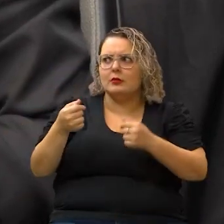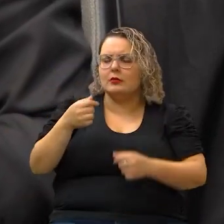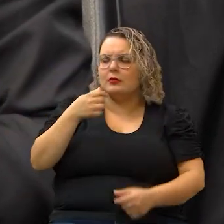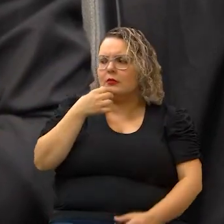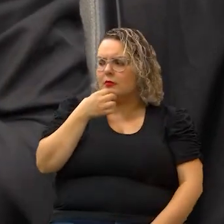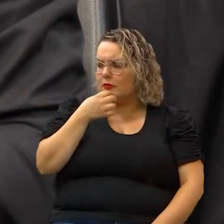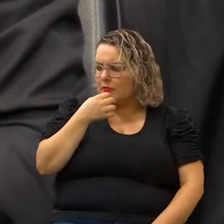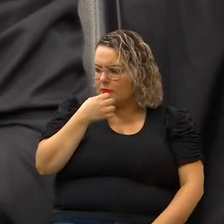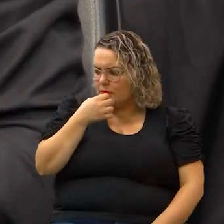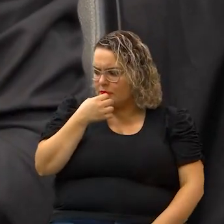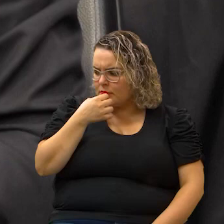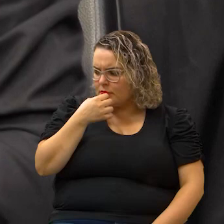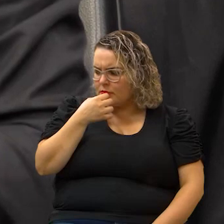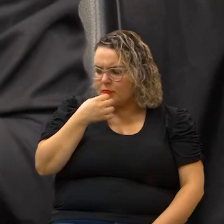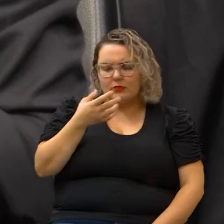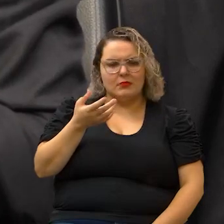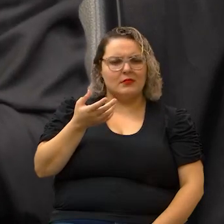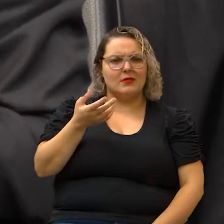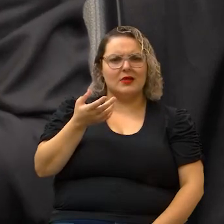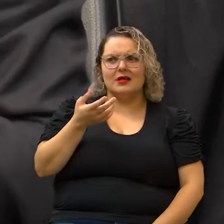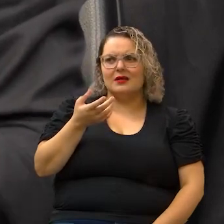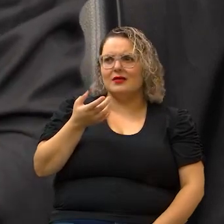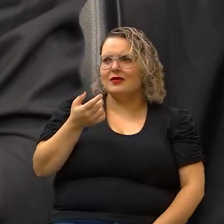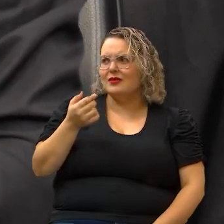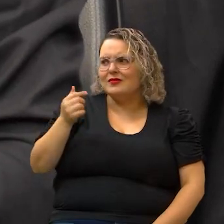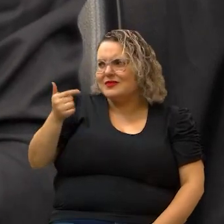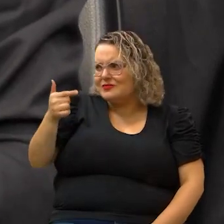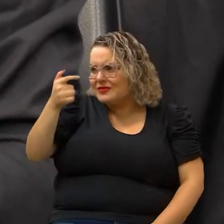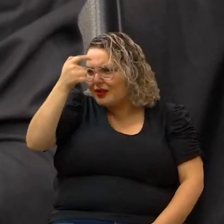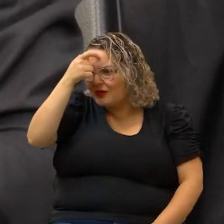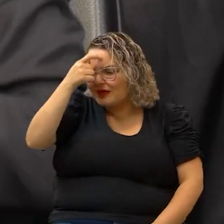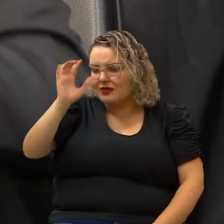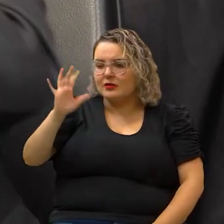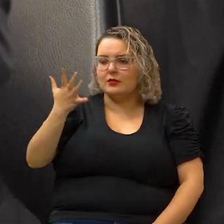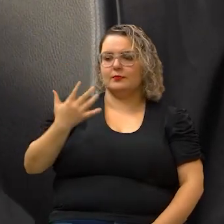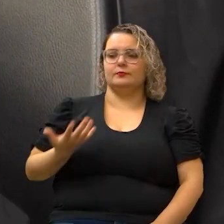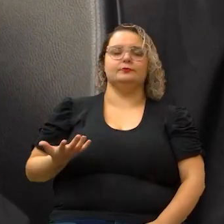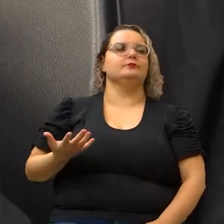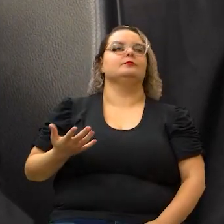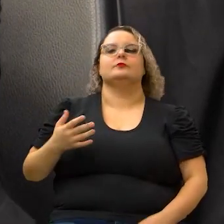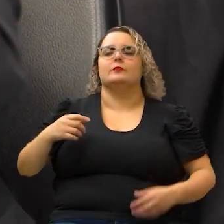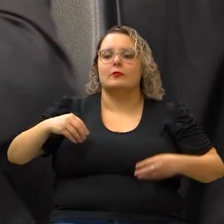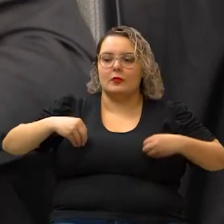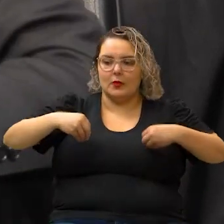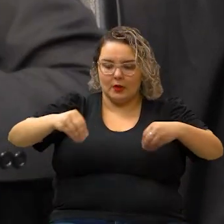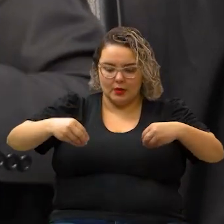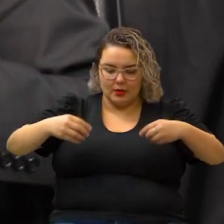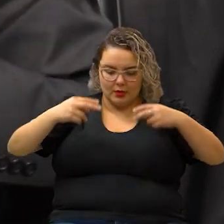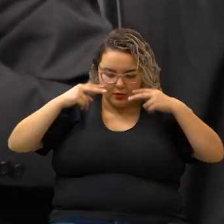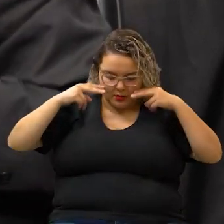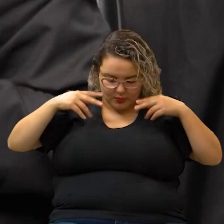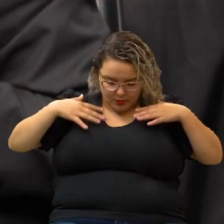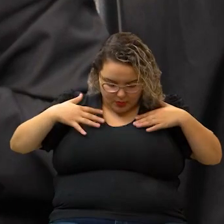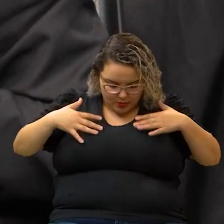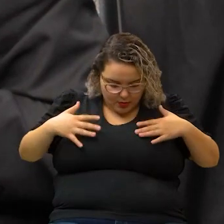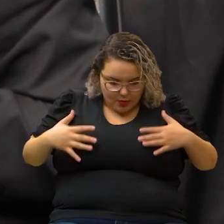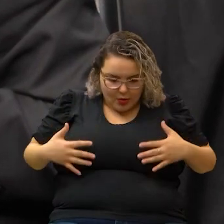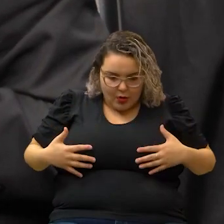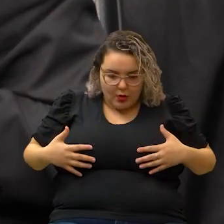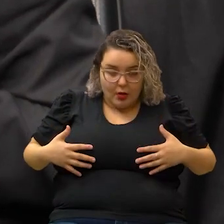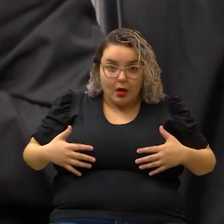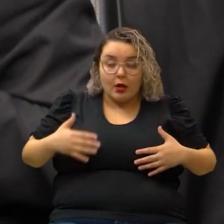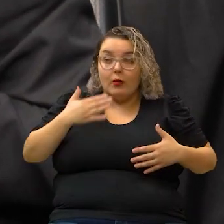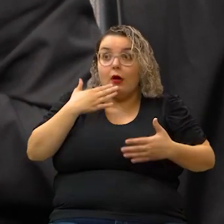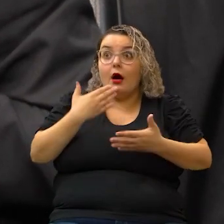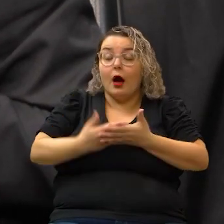mundo. Ela falou, você não tem consciência do que aconteceu. Ela tirou o cobertor, a hora que eu vi o meu corpo,